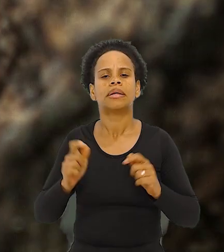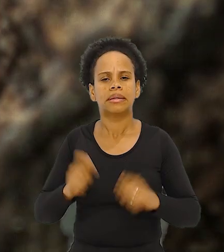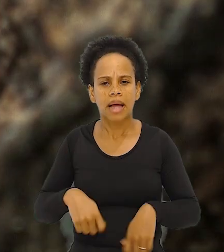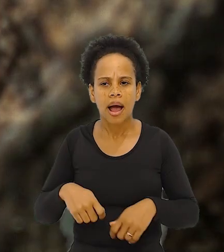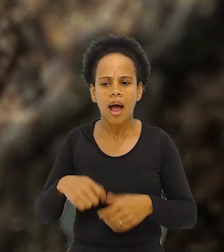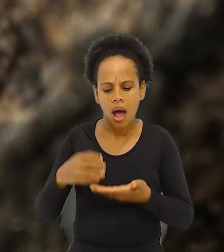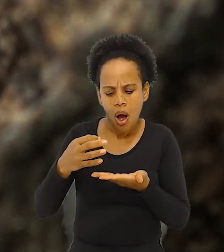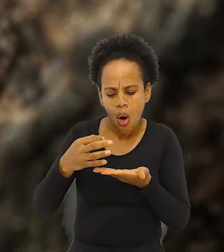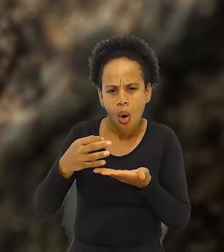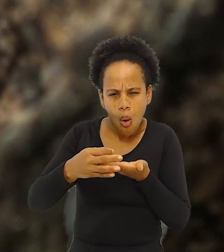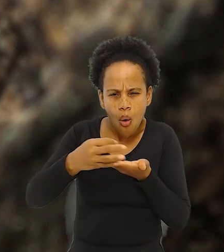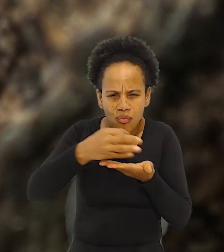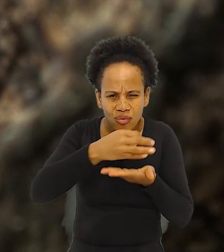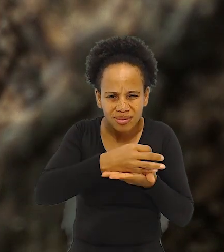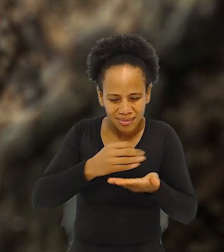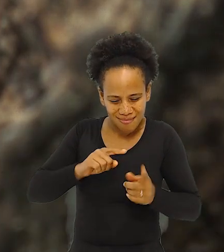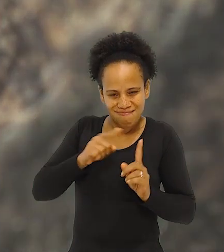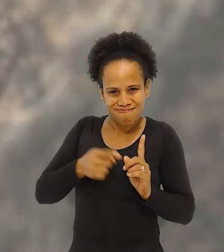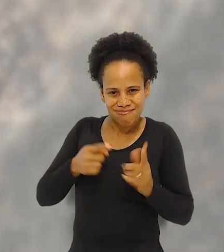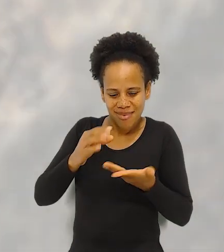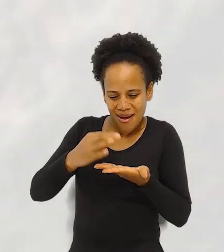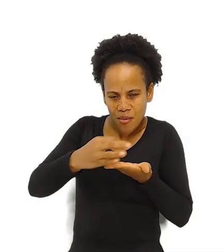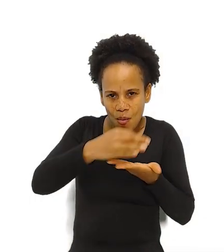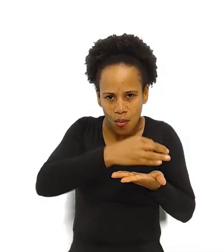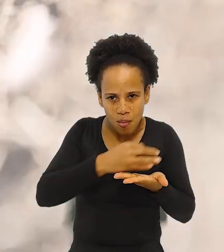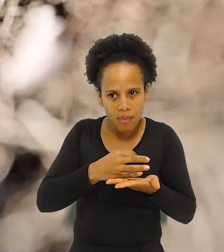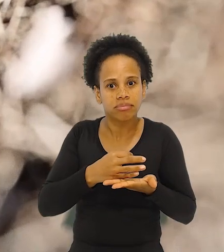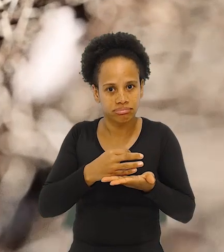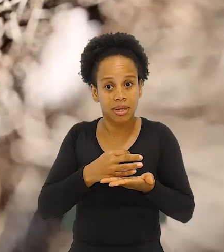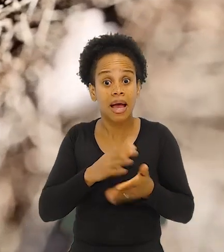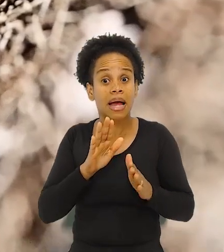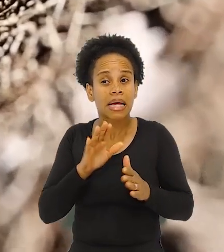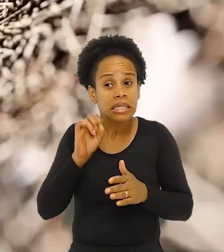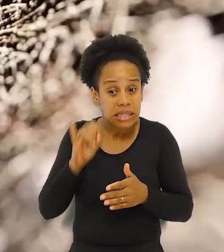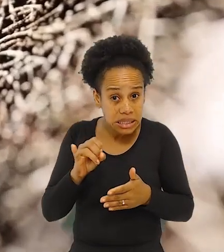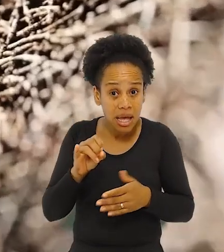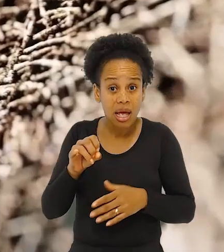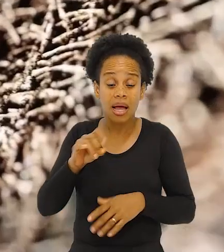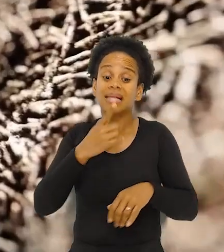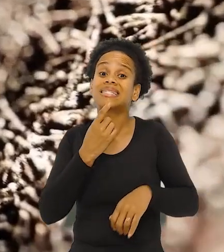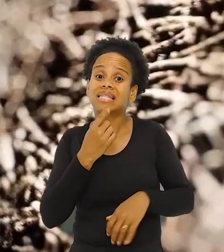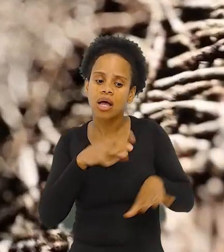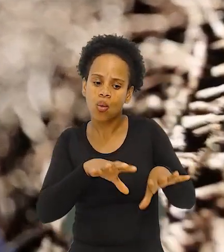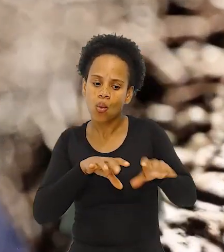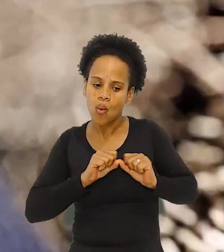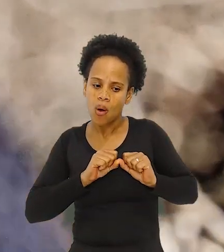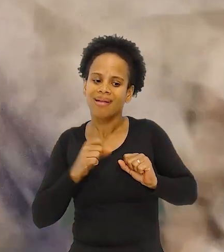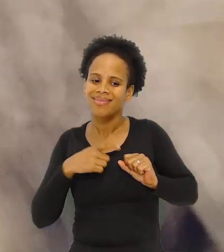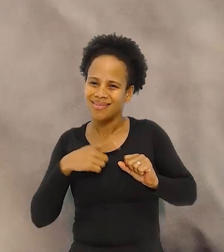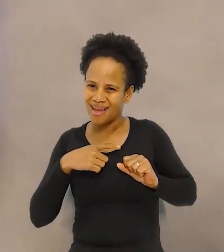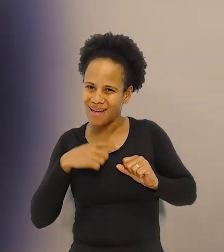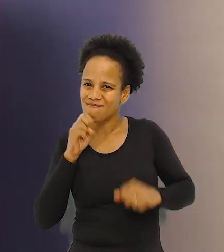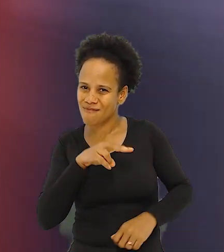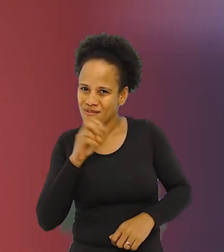ovos. Caso o sangue ingerido esteja infectado, é também nesse período que se inicia